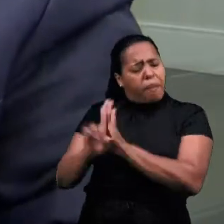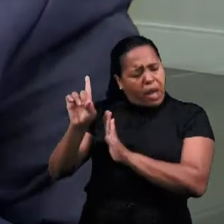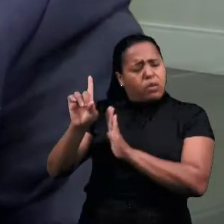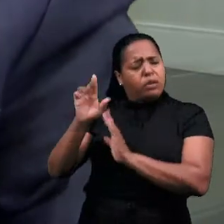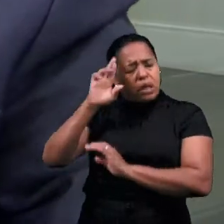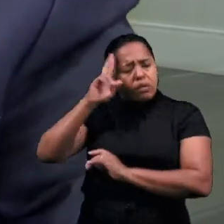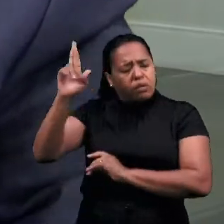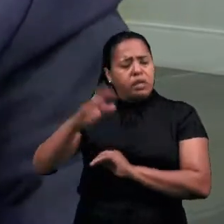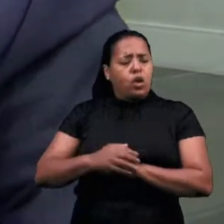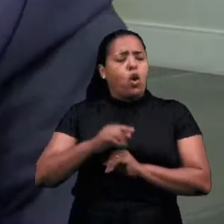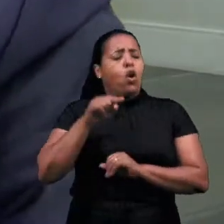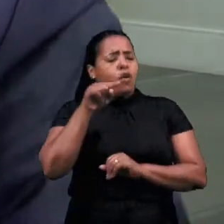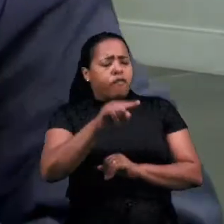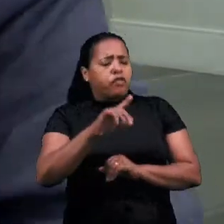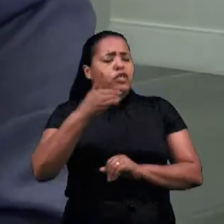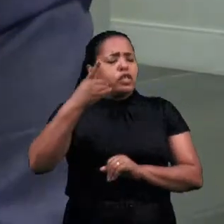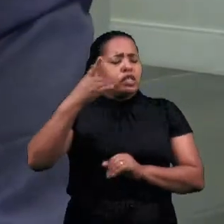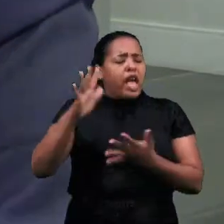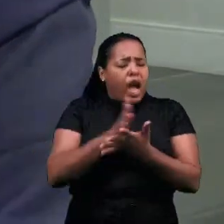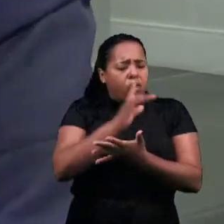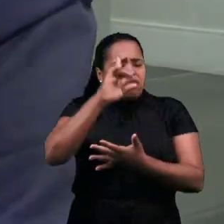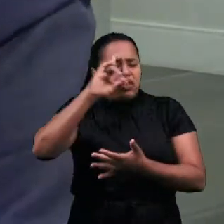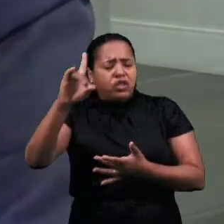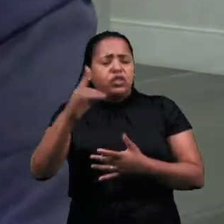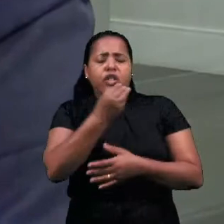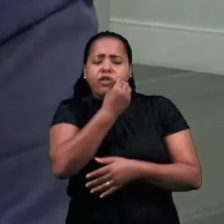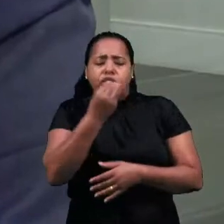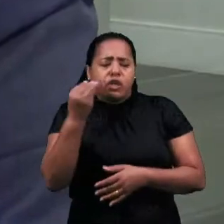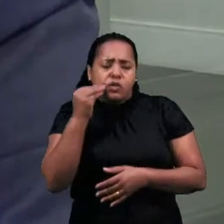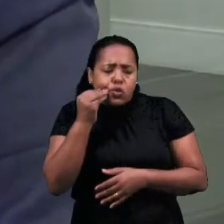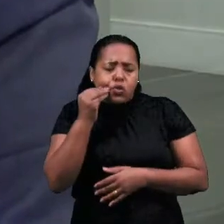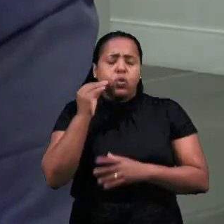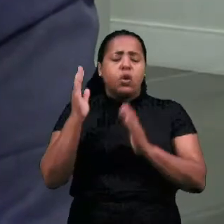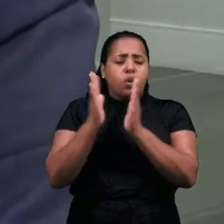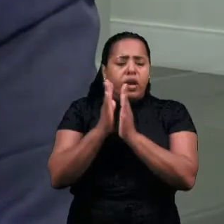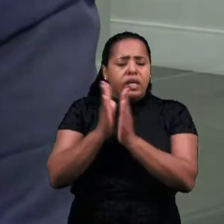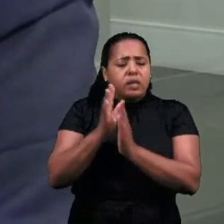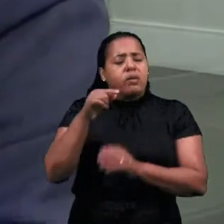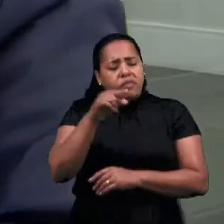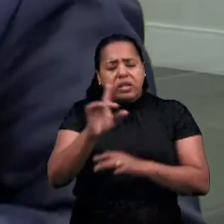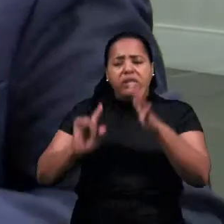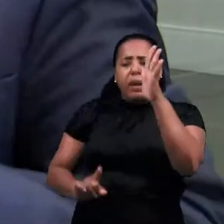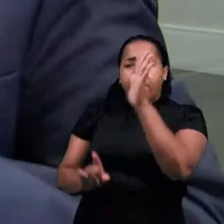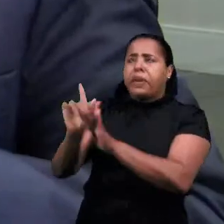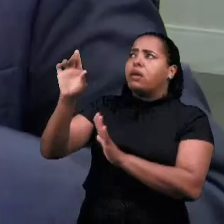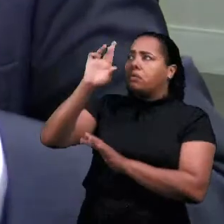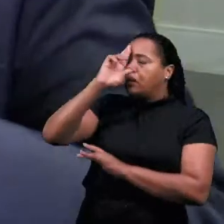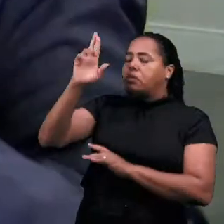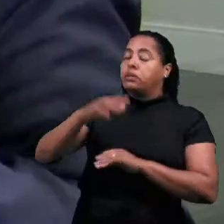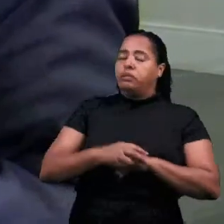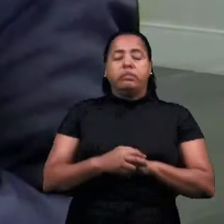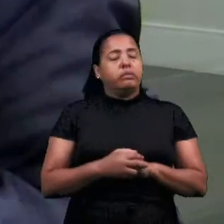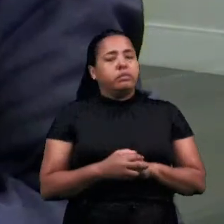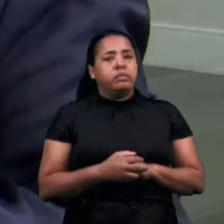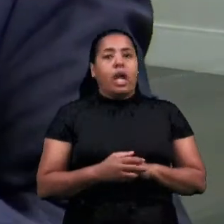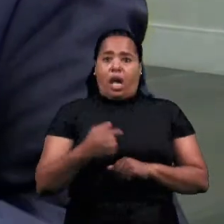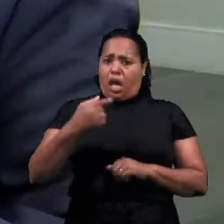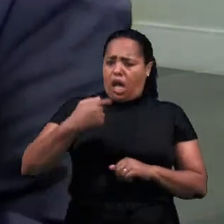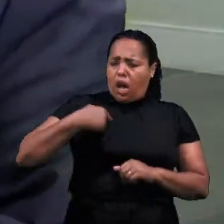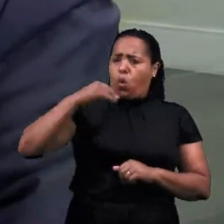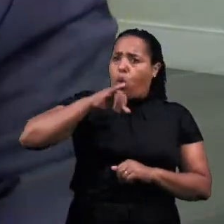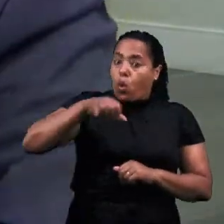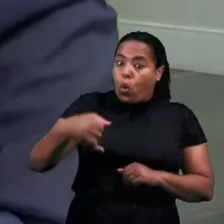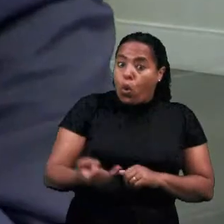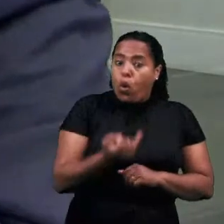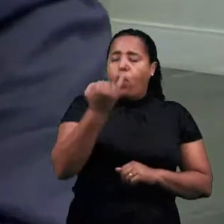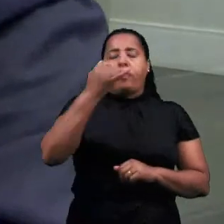dias de jejum, oração. E você vai pedir uma direção ao Senhor. Então, eu tive a oportunidade, vejo o